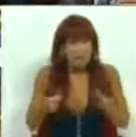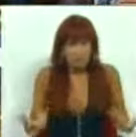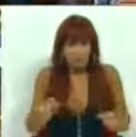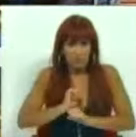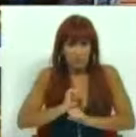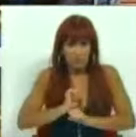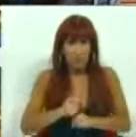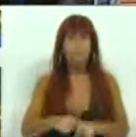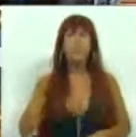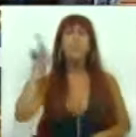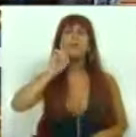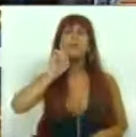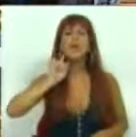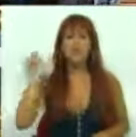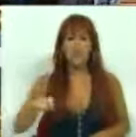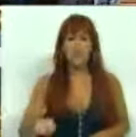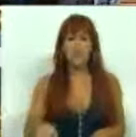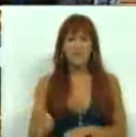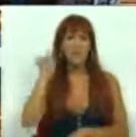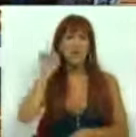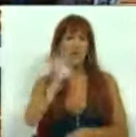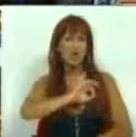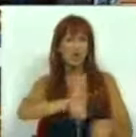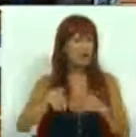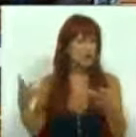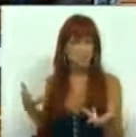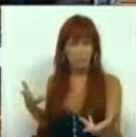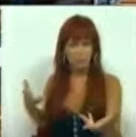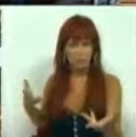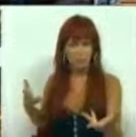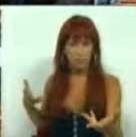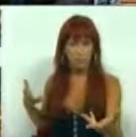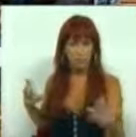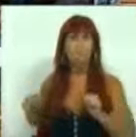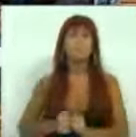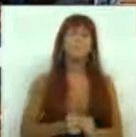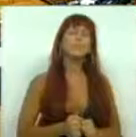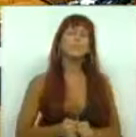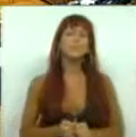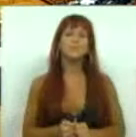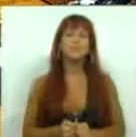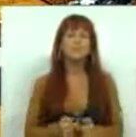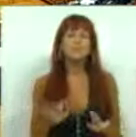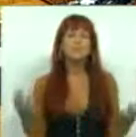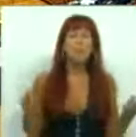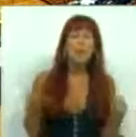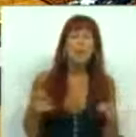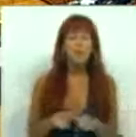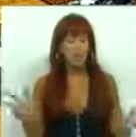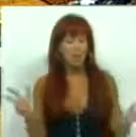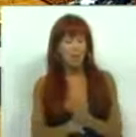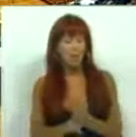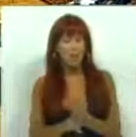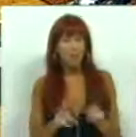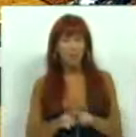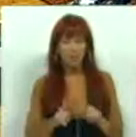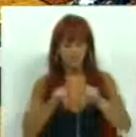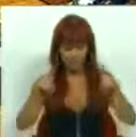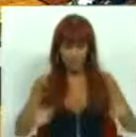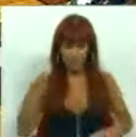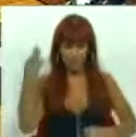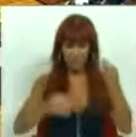nosso. Senhora Presidente, senhoras e senhores deputados, sendo certo que a aprovação de um